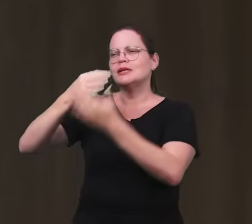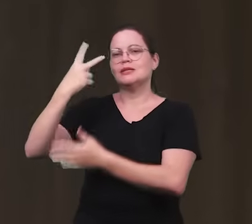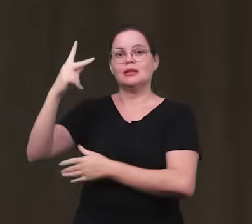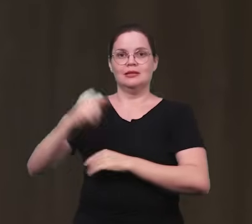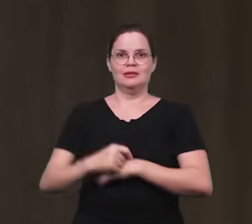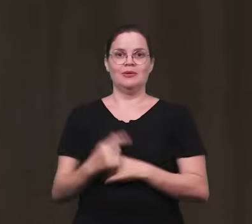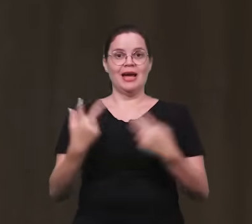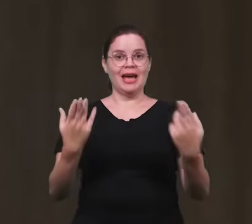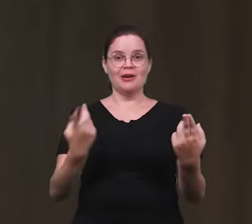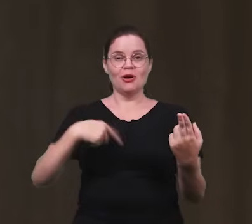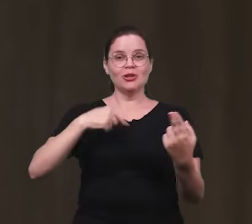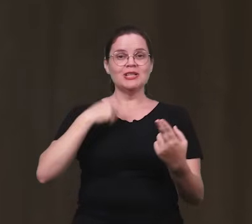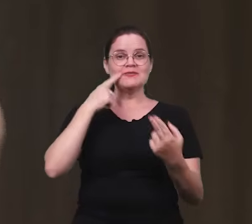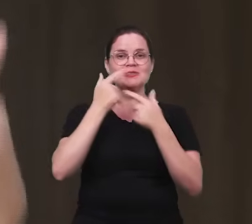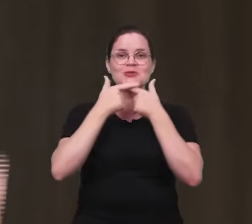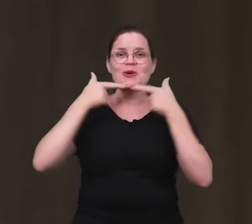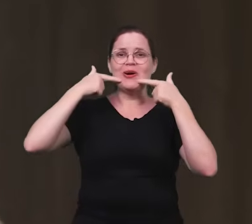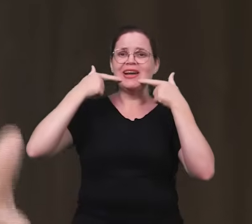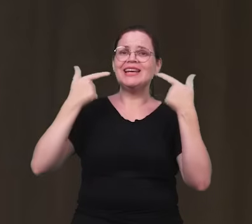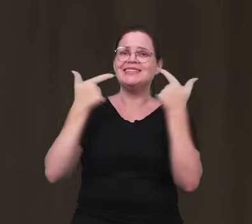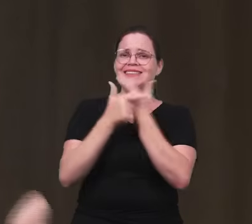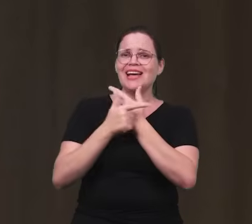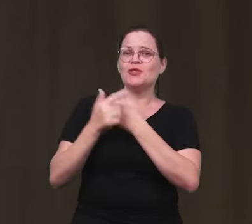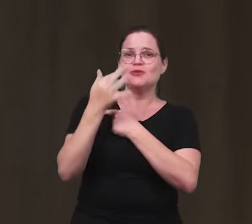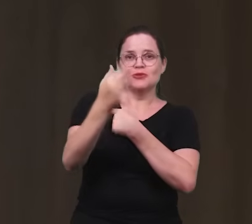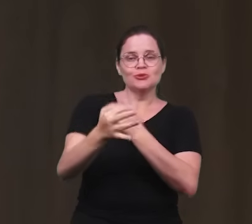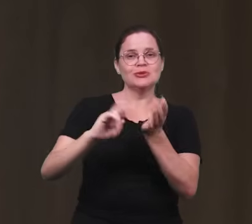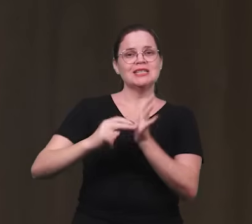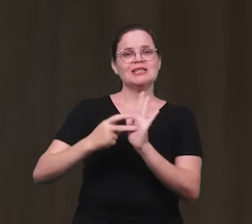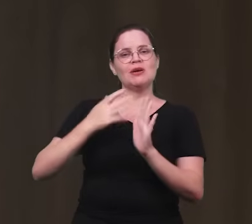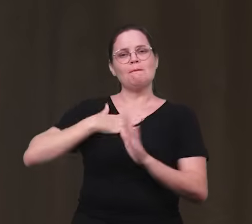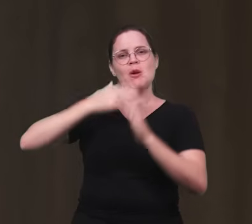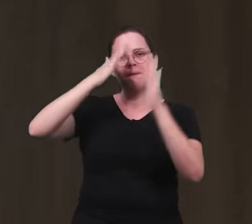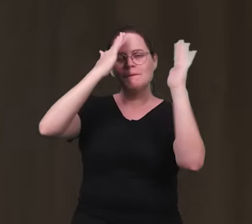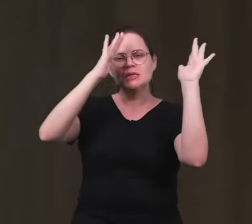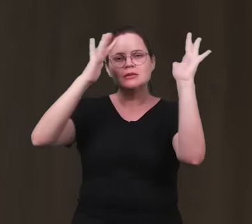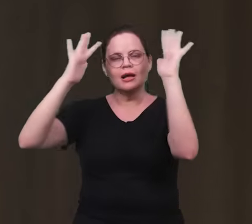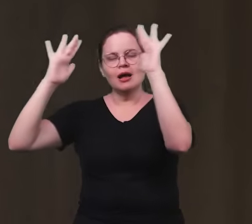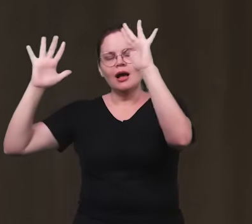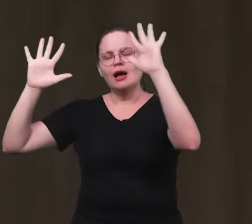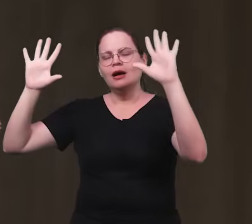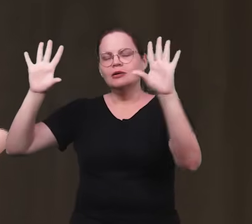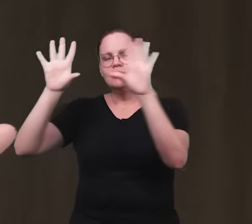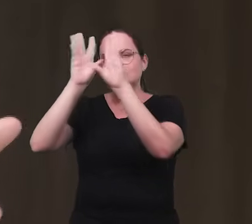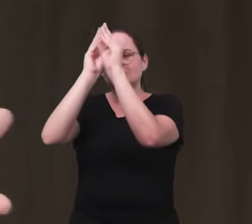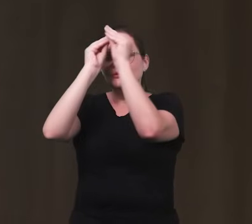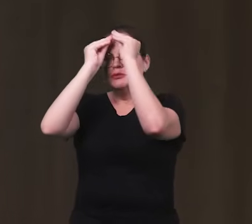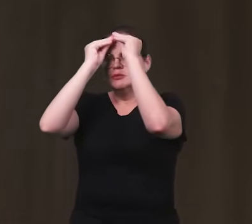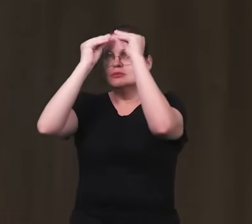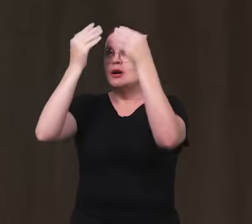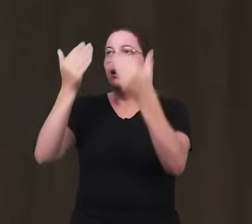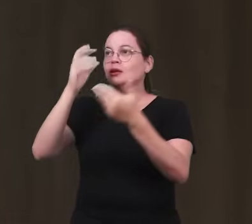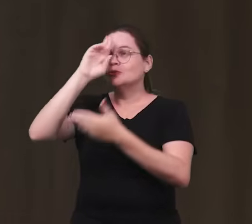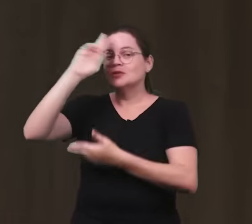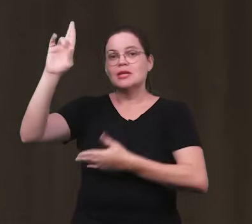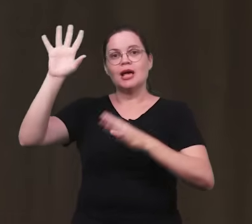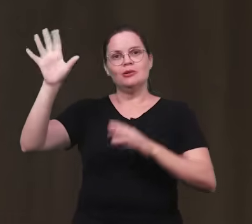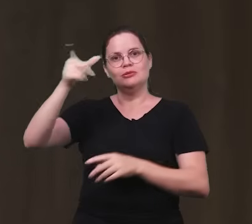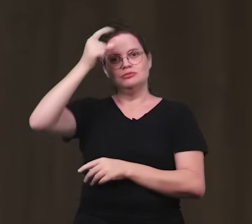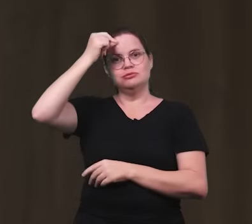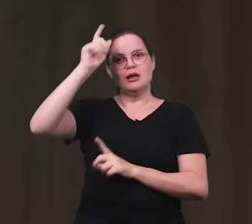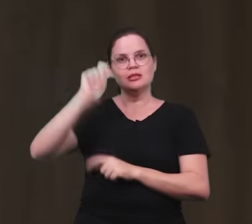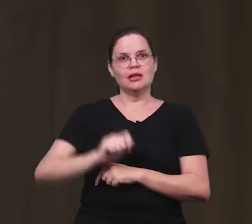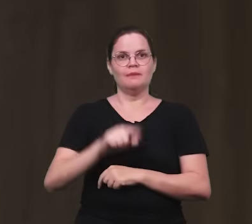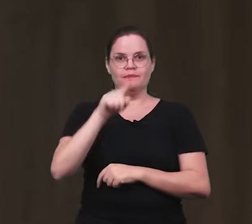rir dos dias futuros é isso, é descansar os nossos pensamentos no Senhor. E você que está nos assistindo, vale a pena, busca